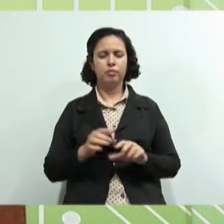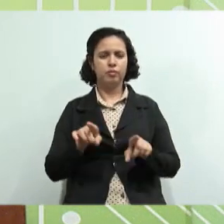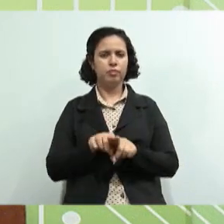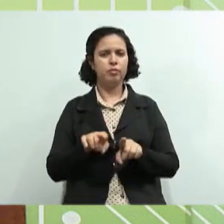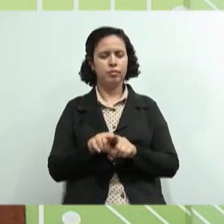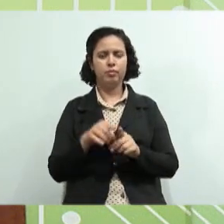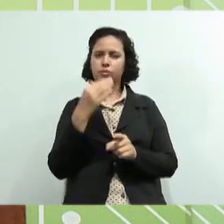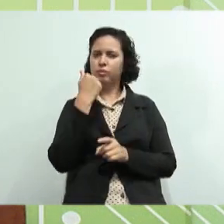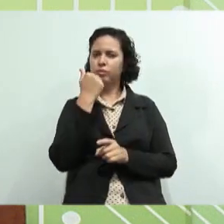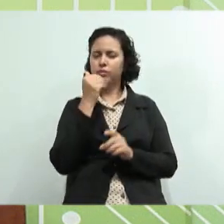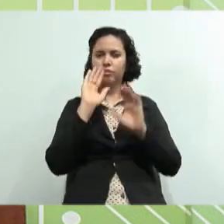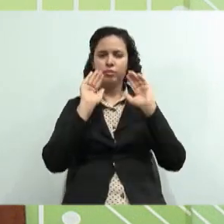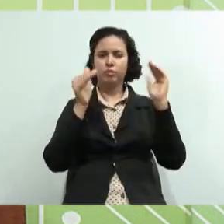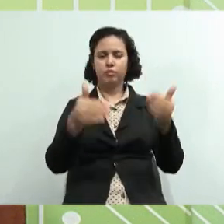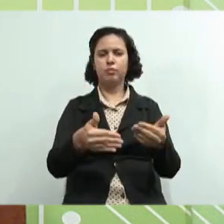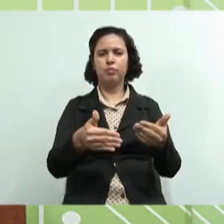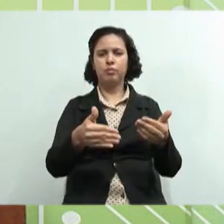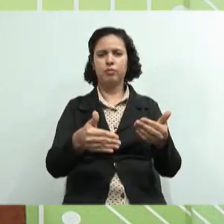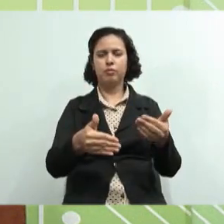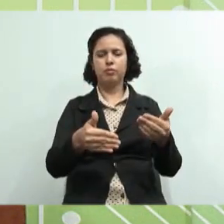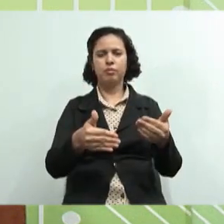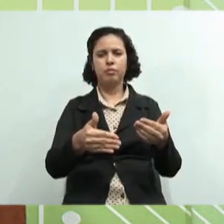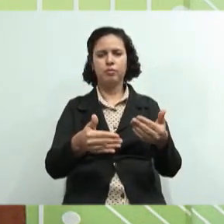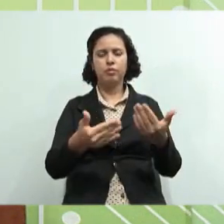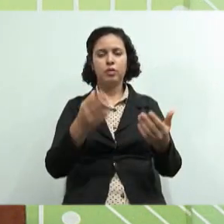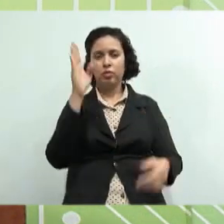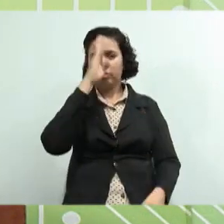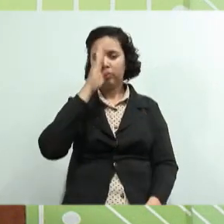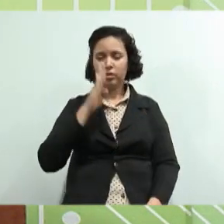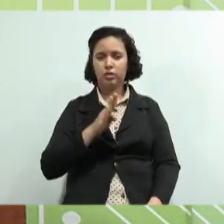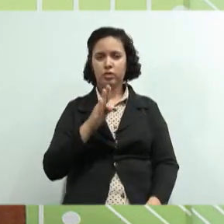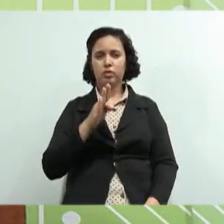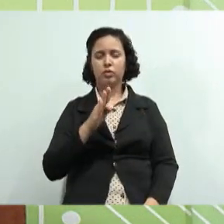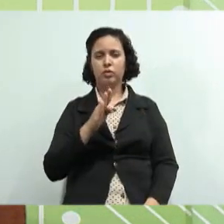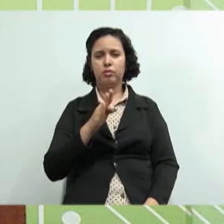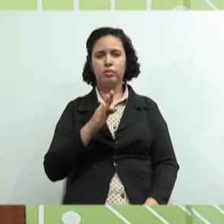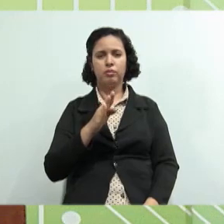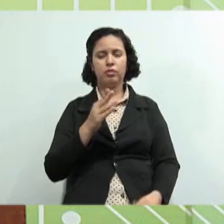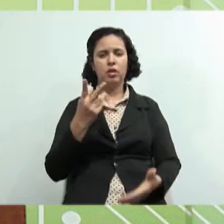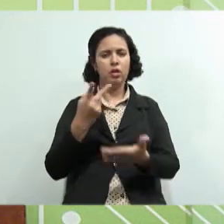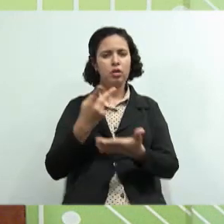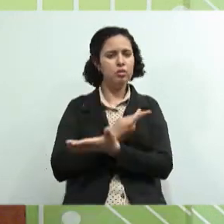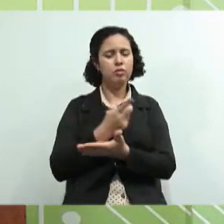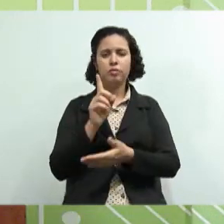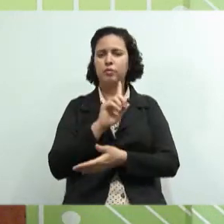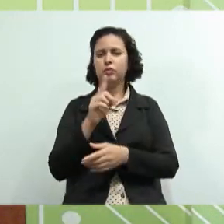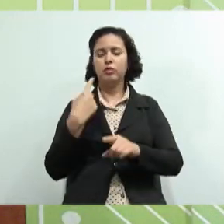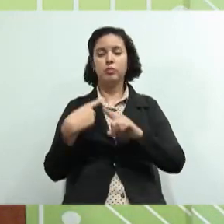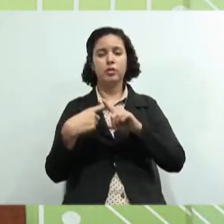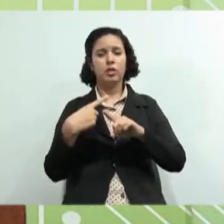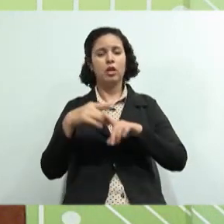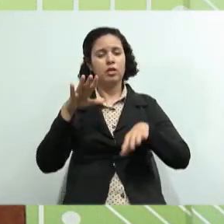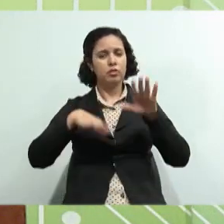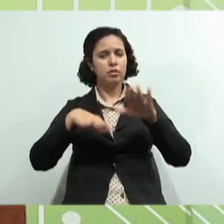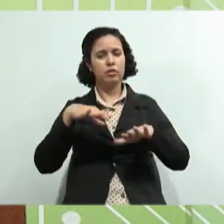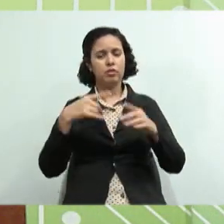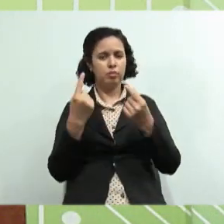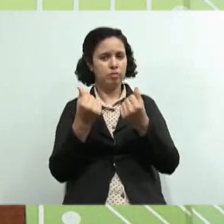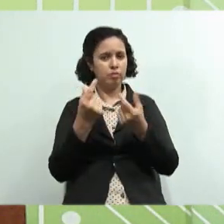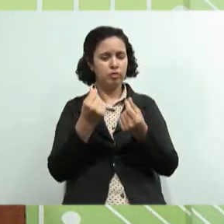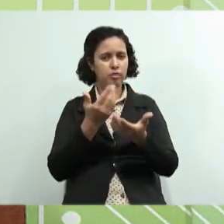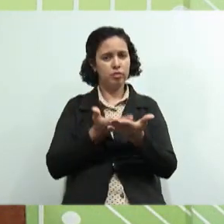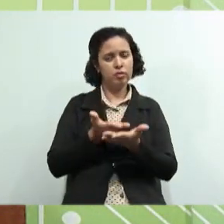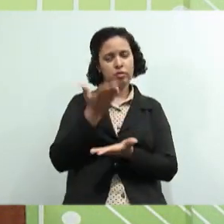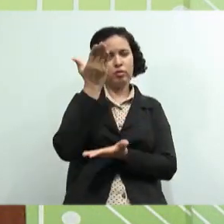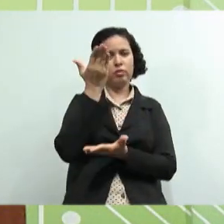alimentos muito específicos. E isso aí no Brasil não acontece mais praticamente. Às vezes o preço sobe, só que nunca acontece